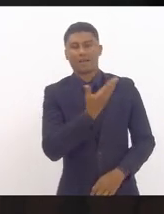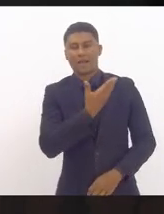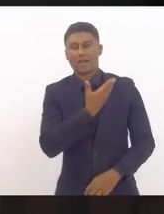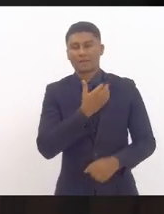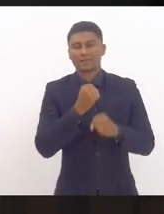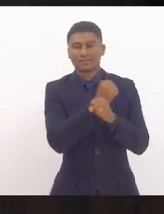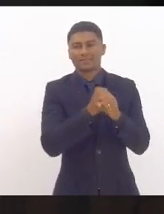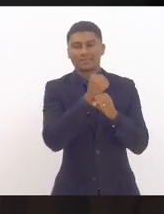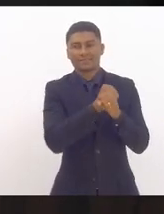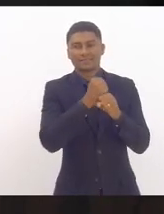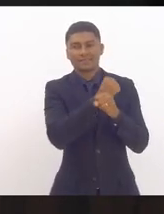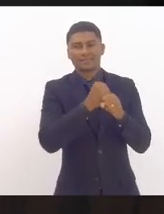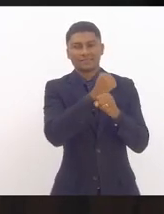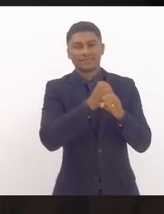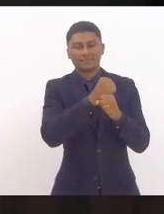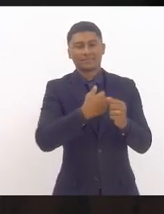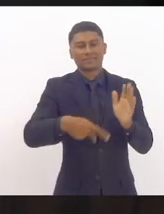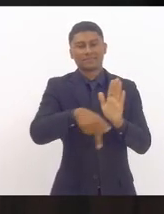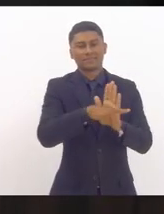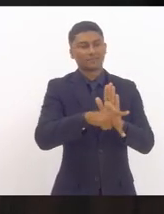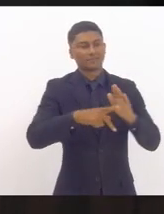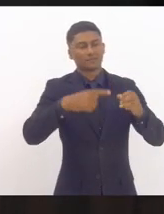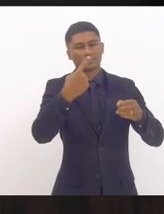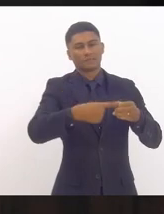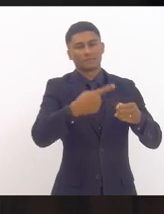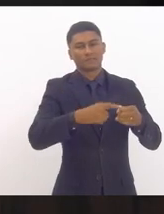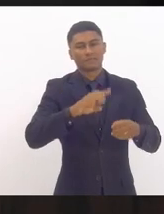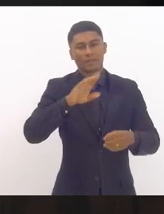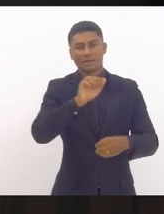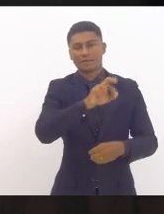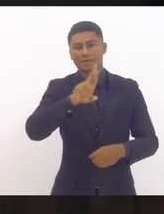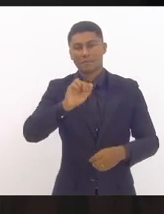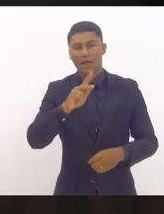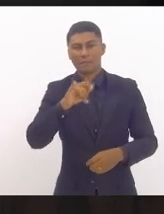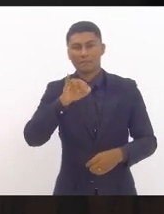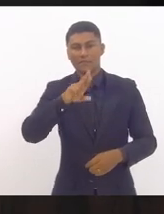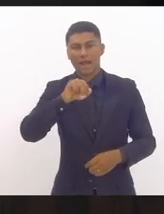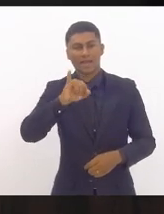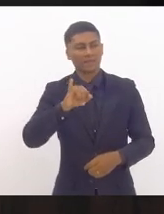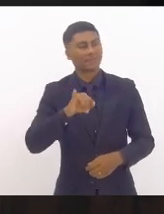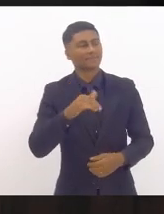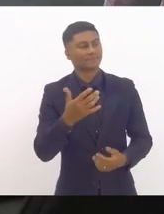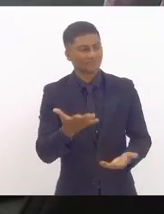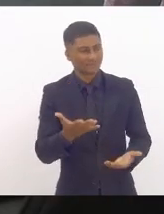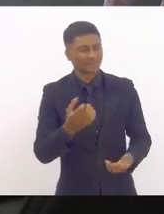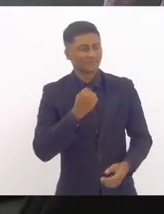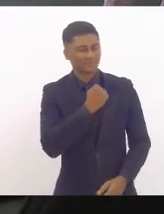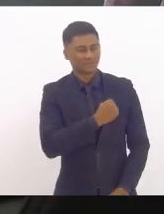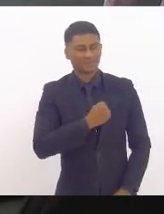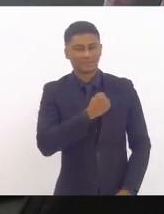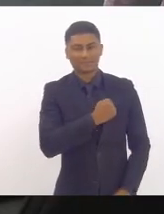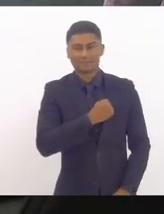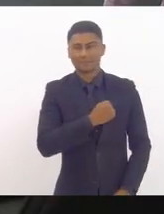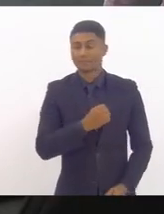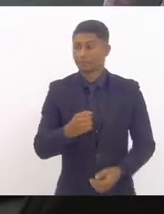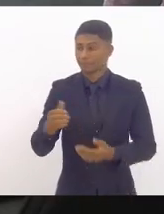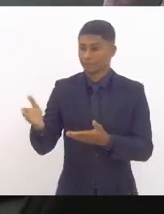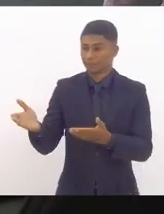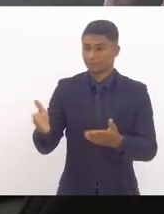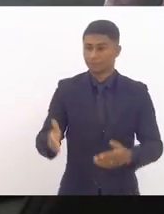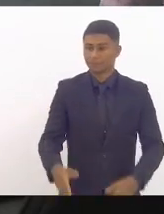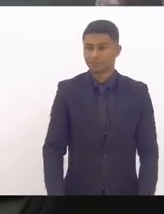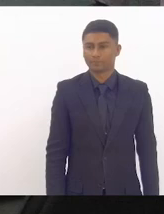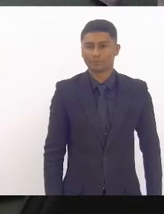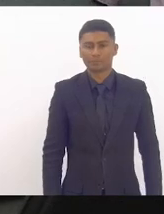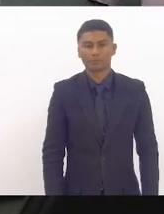gente, de Barra do Piraí. Saudade, seu Lorival lá. Deputada Mônica. Ajeitando